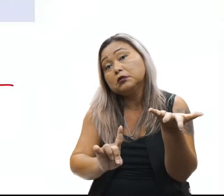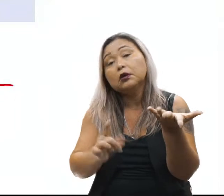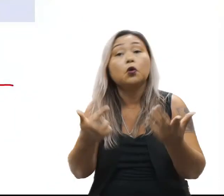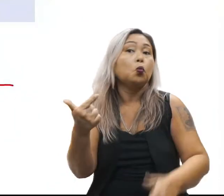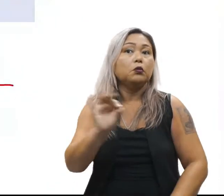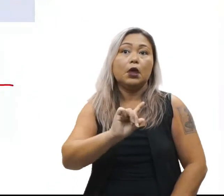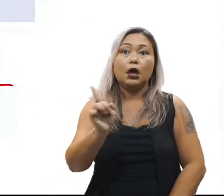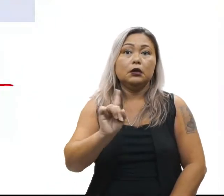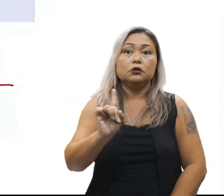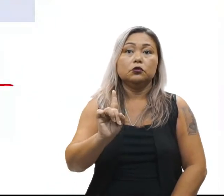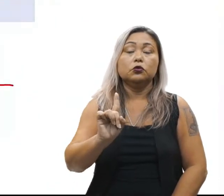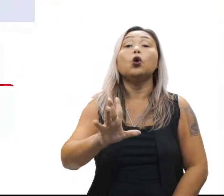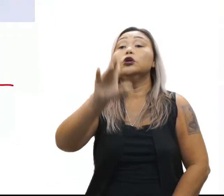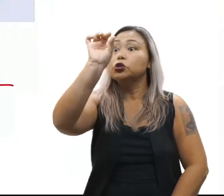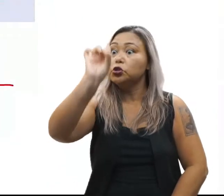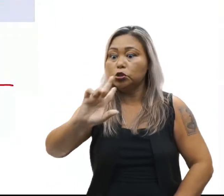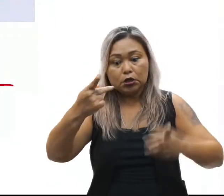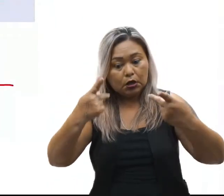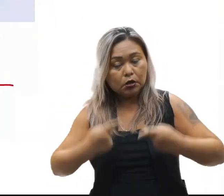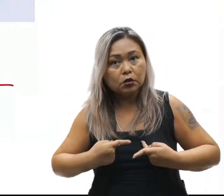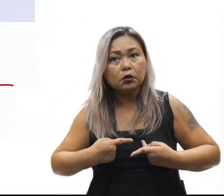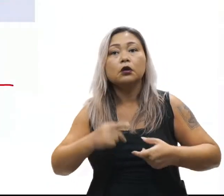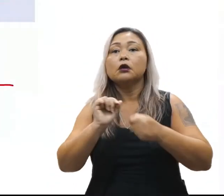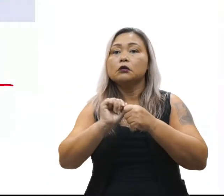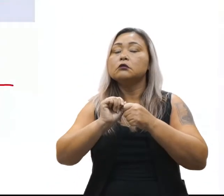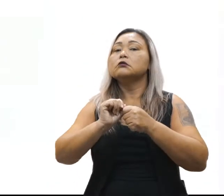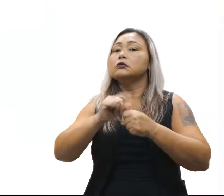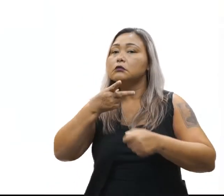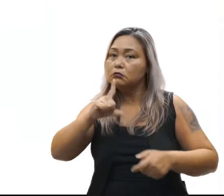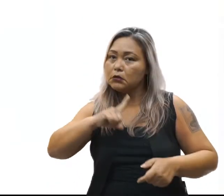isso. Direito humano é imprescritível, certo?